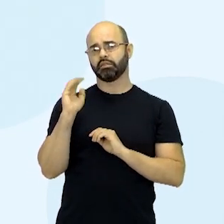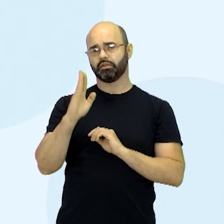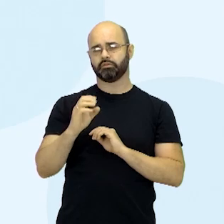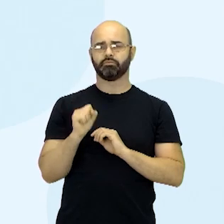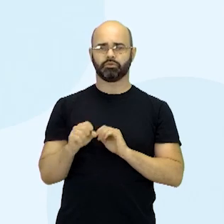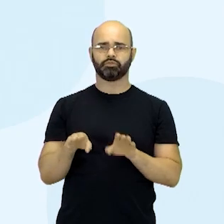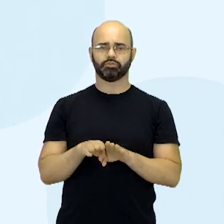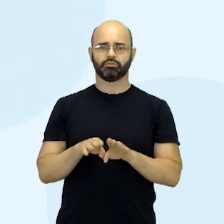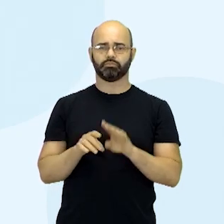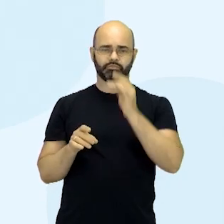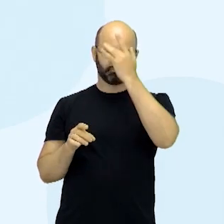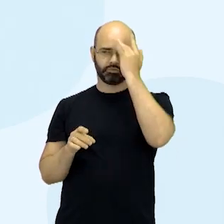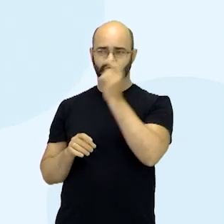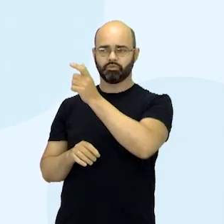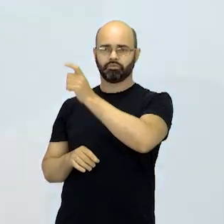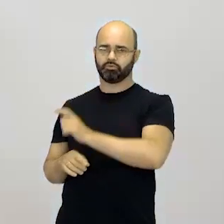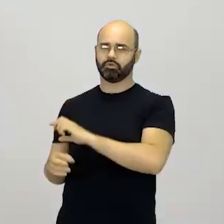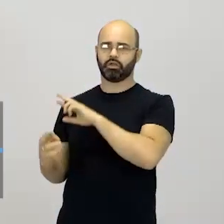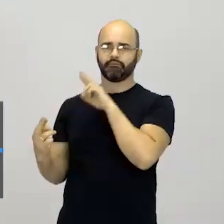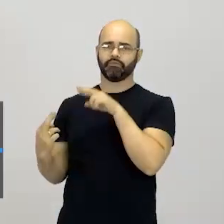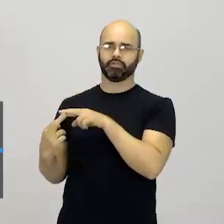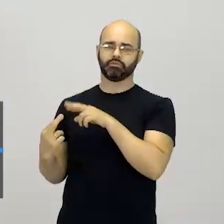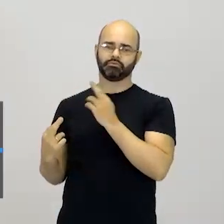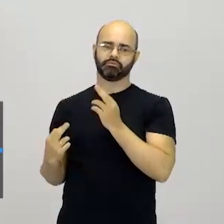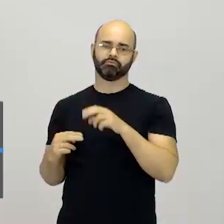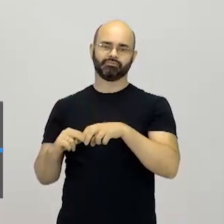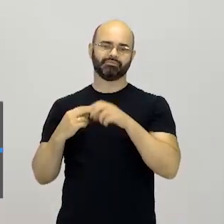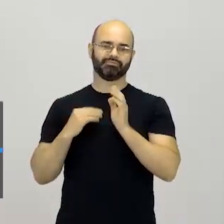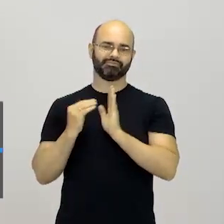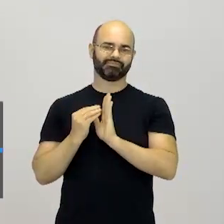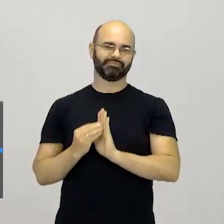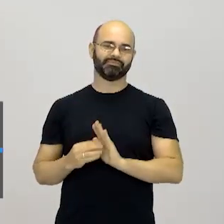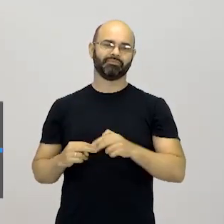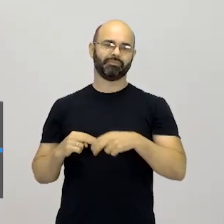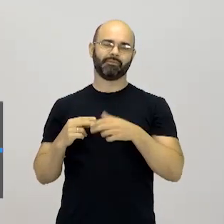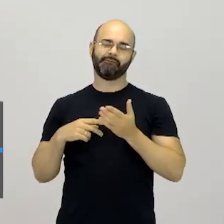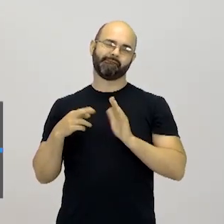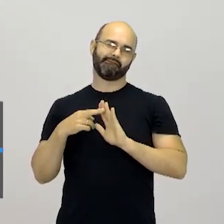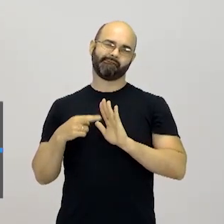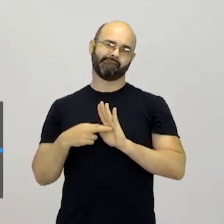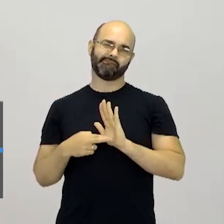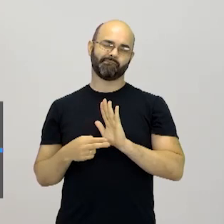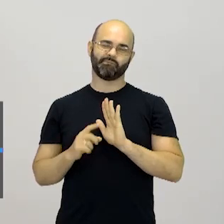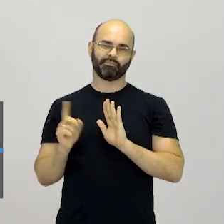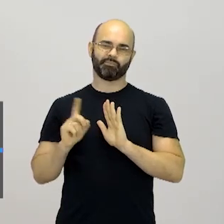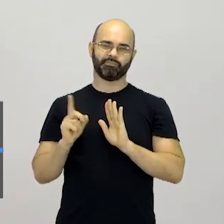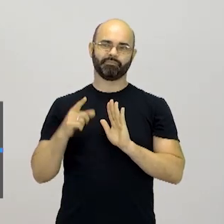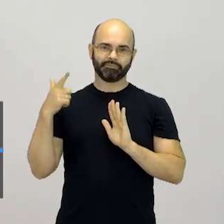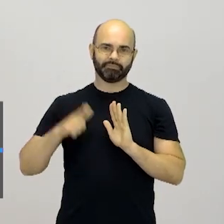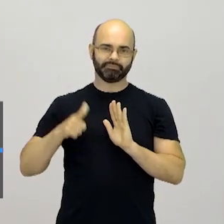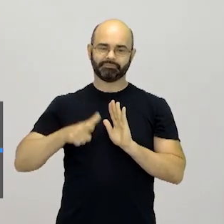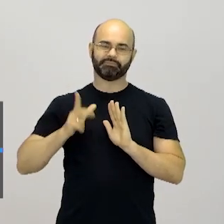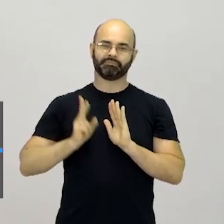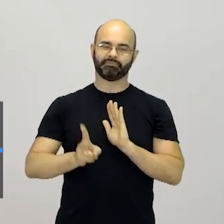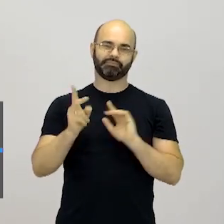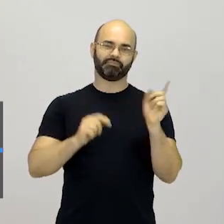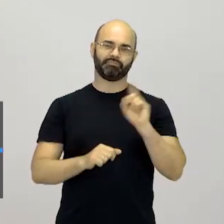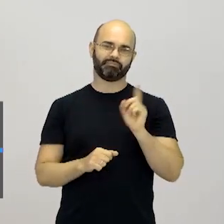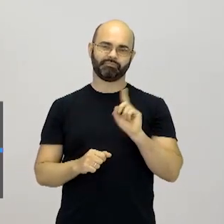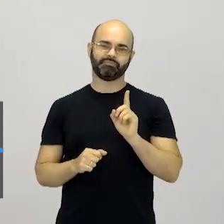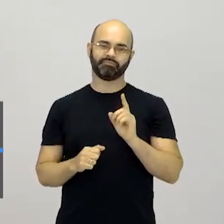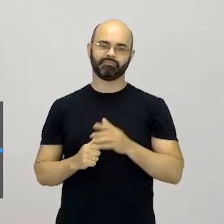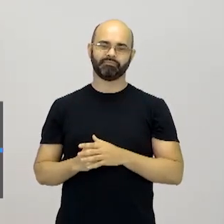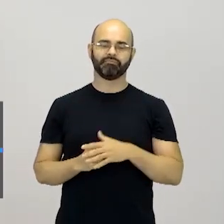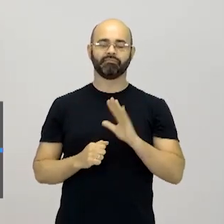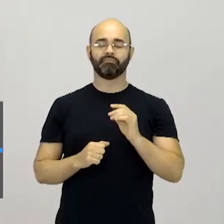o crédito para o autor referencial. Então, por isso que você colocou muitas vezes, né? Porque não é uma regra que vai aparecer toda vez, mas normalmente vem